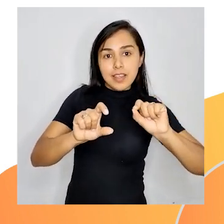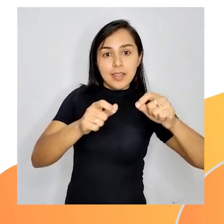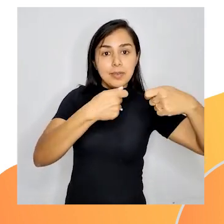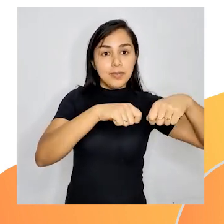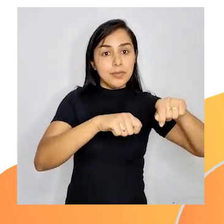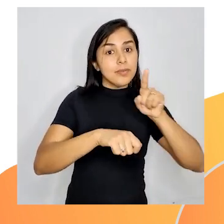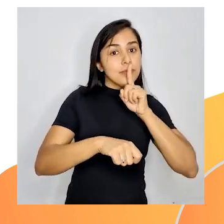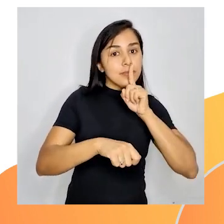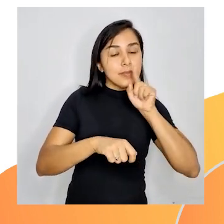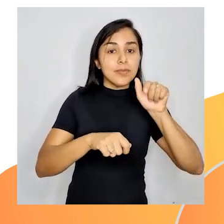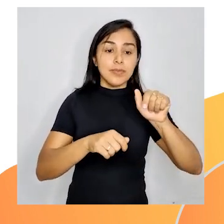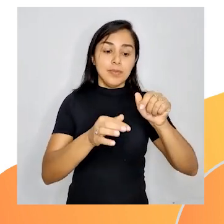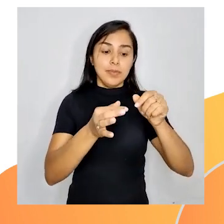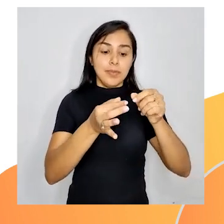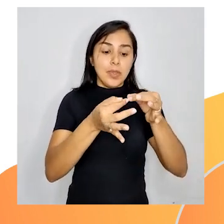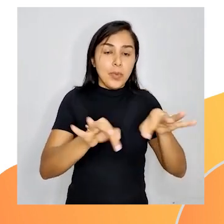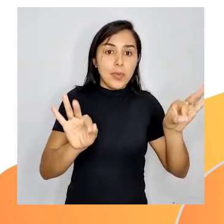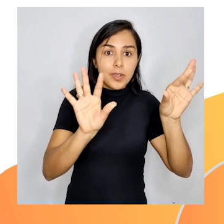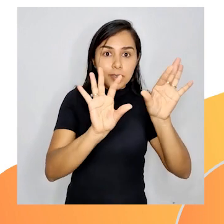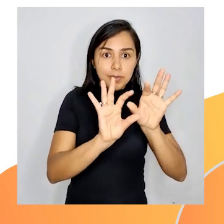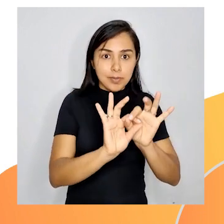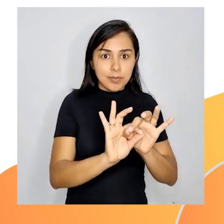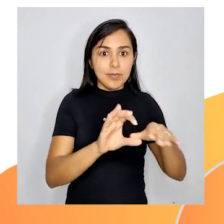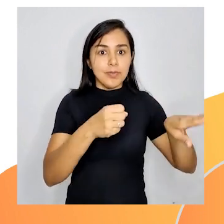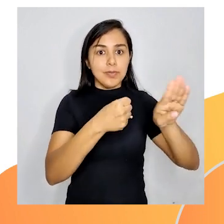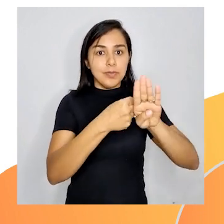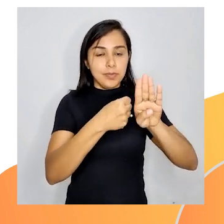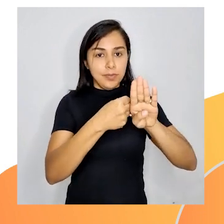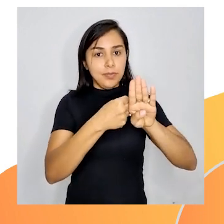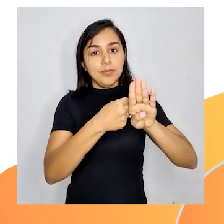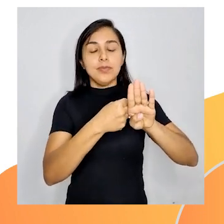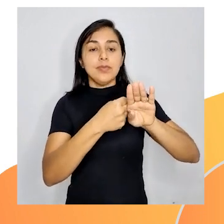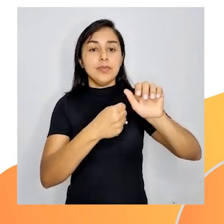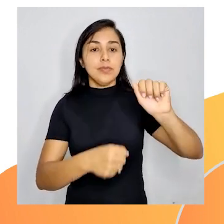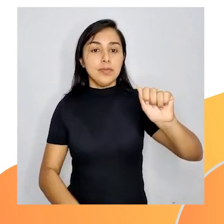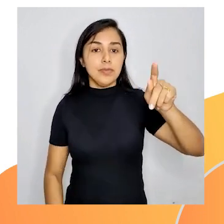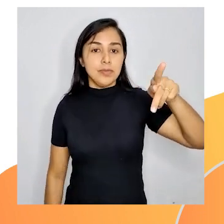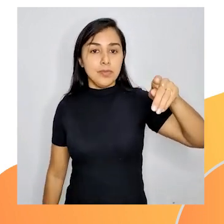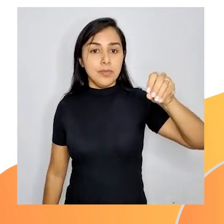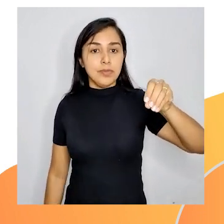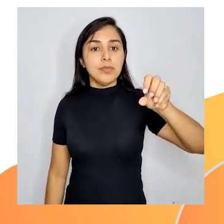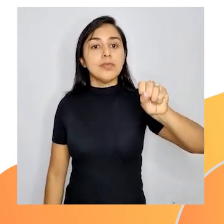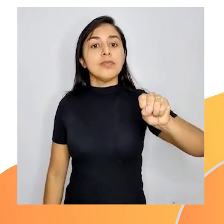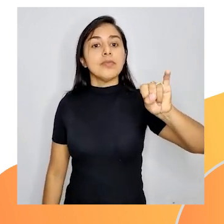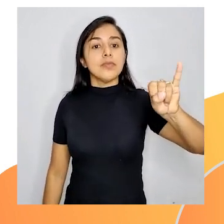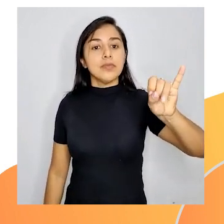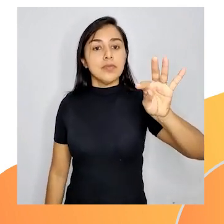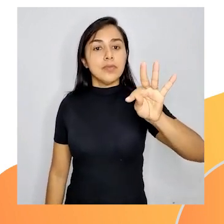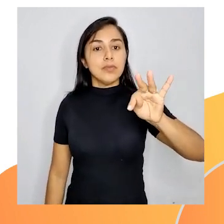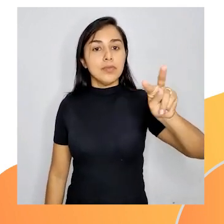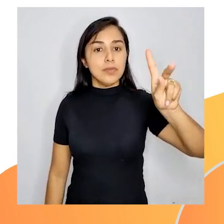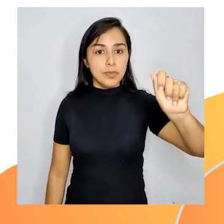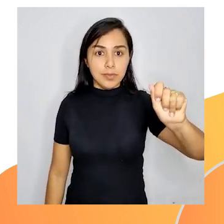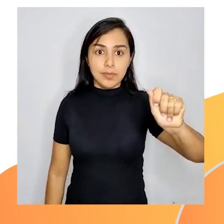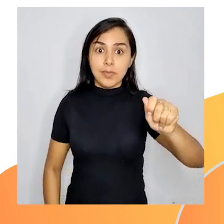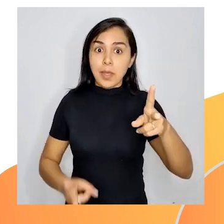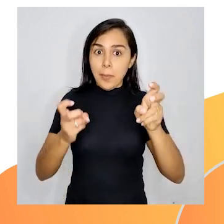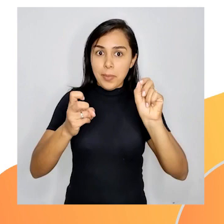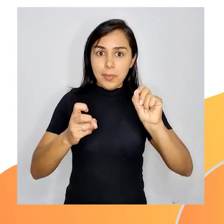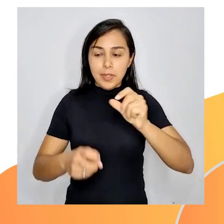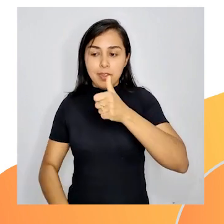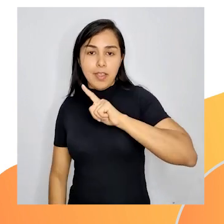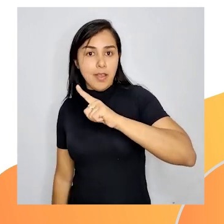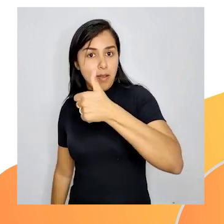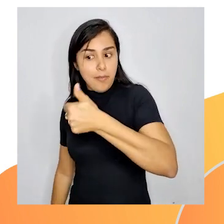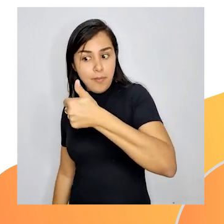subordinada substantiva apositiva, porque a oração subordinada é iniciada com os dois pontinhos, né? A gente